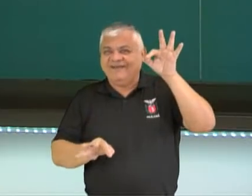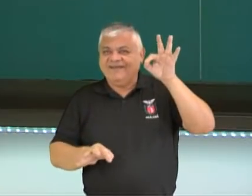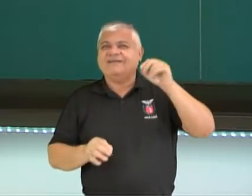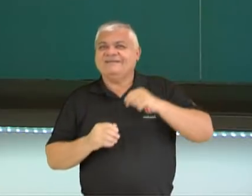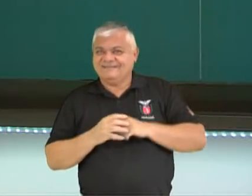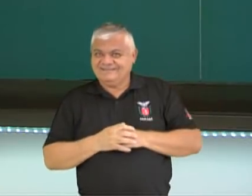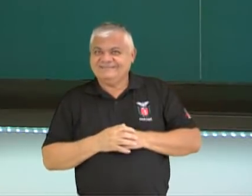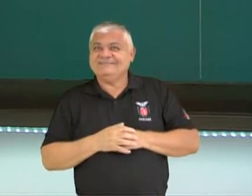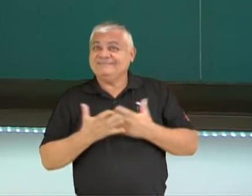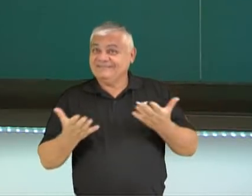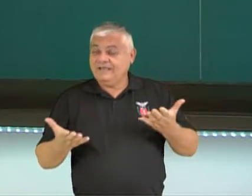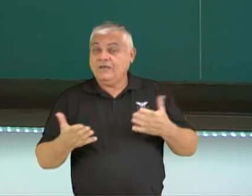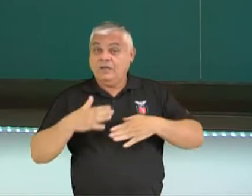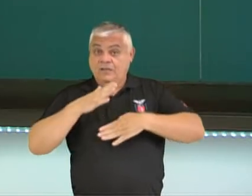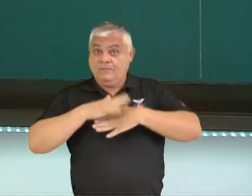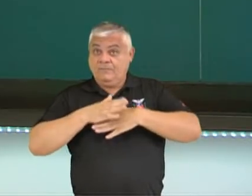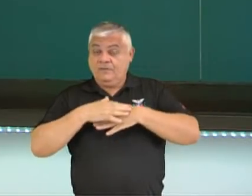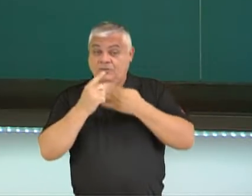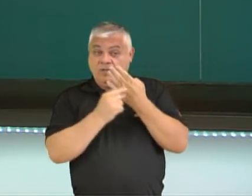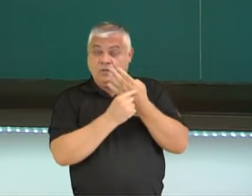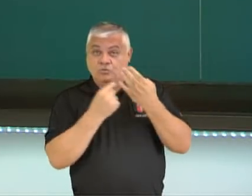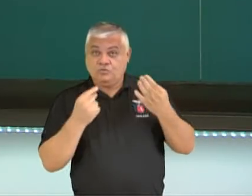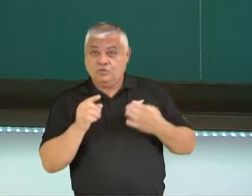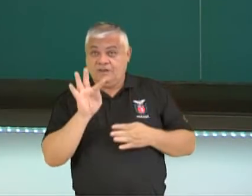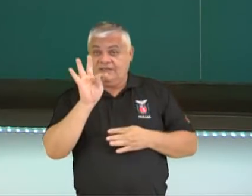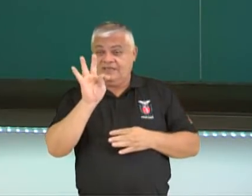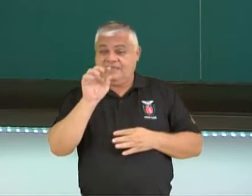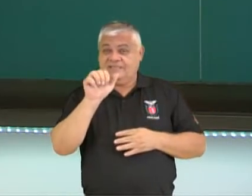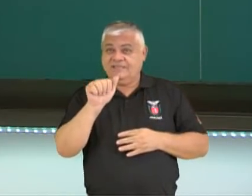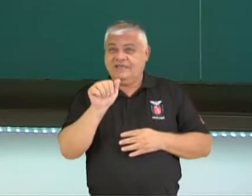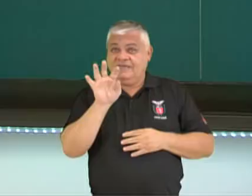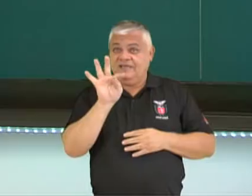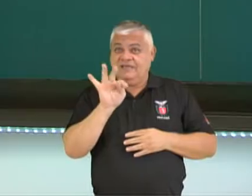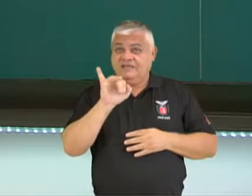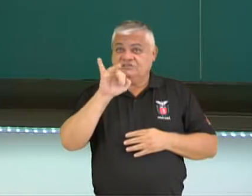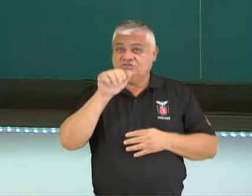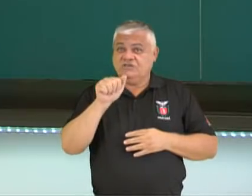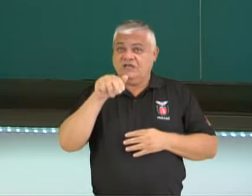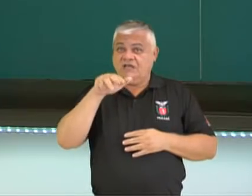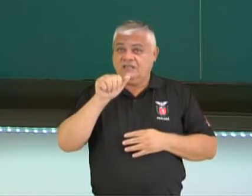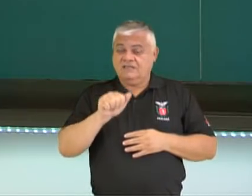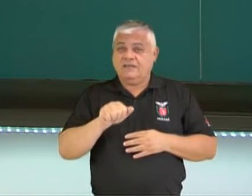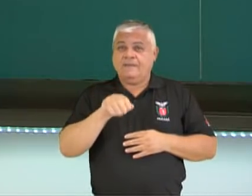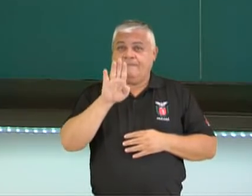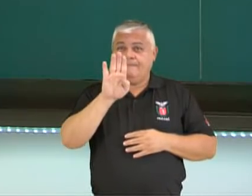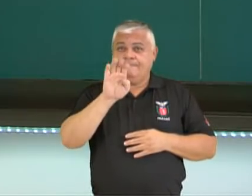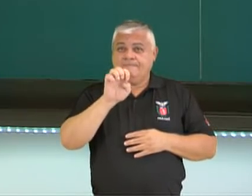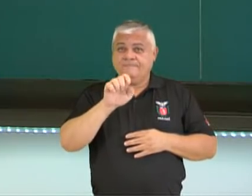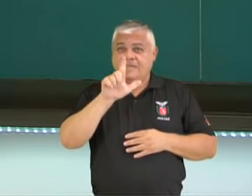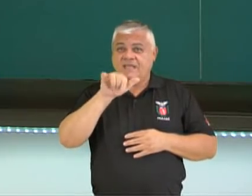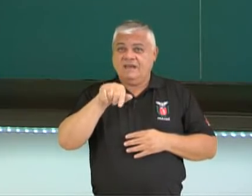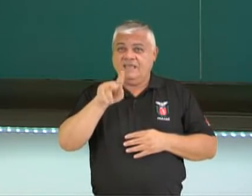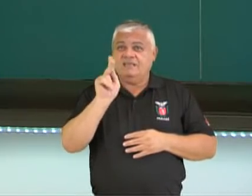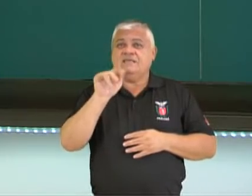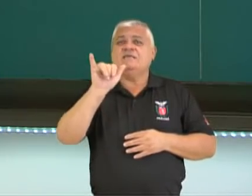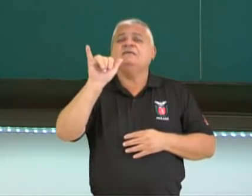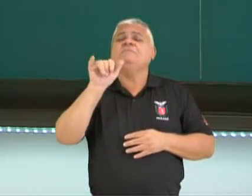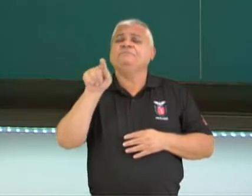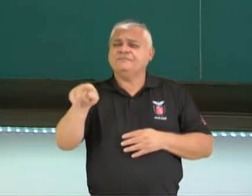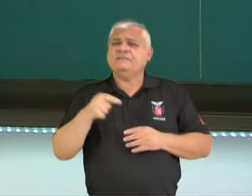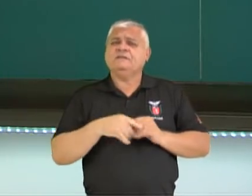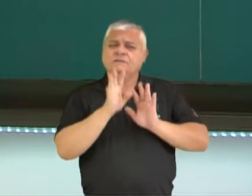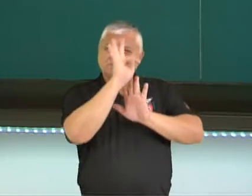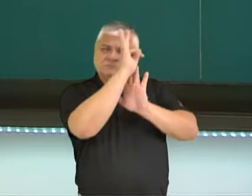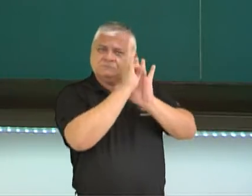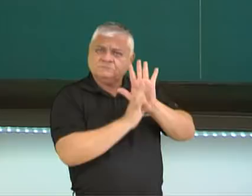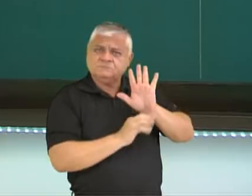aqui, e que a autora é Tatiana Belink. Muito importante. O texto mostrou para nós